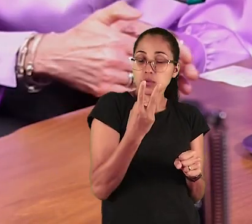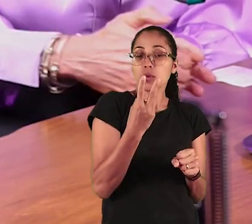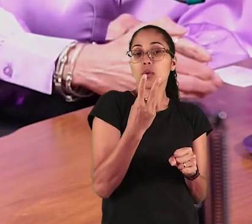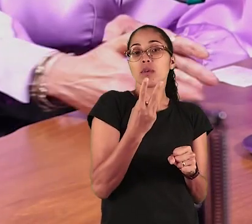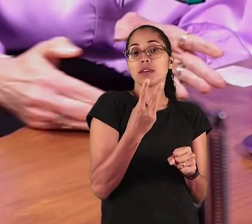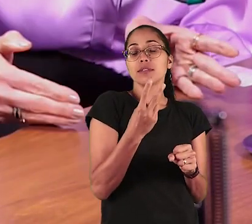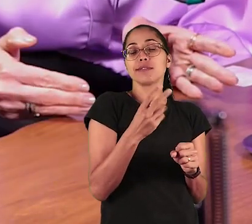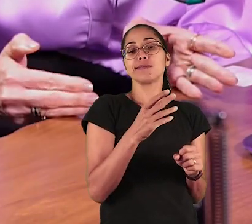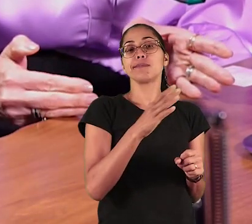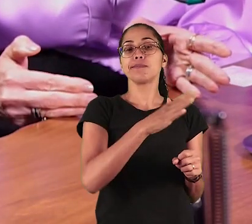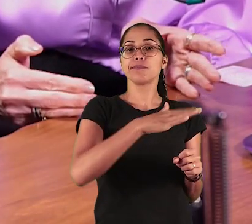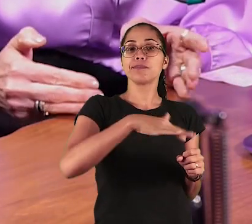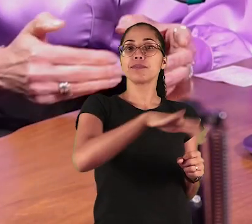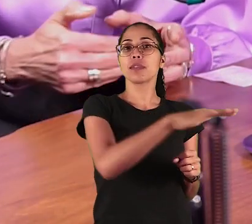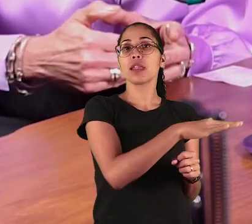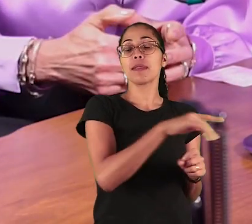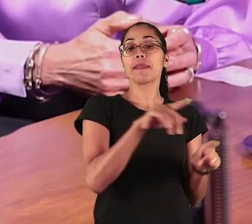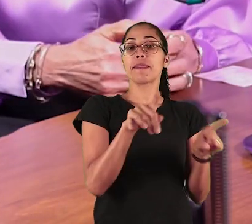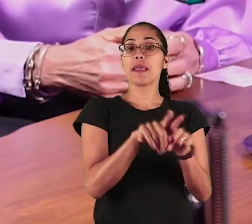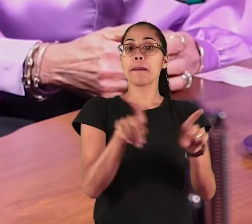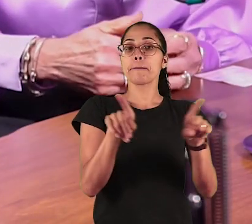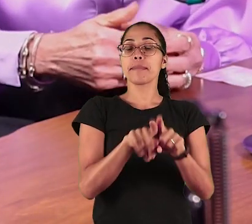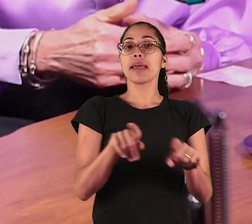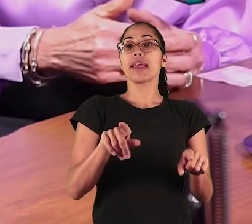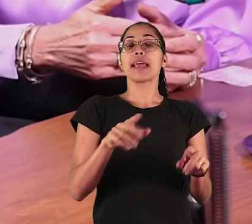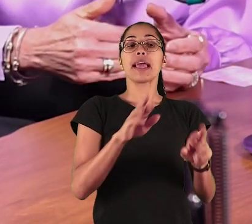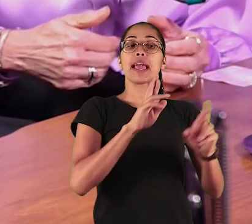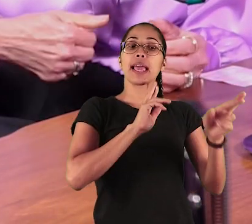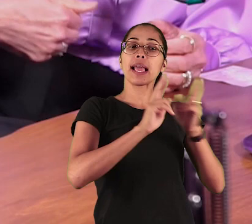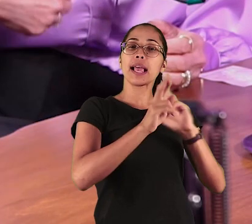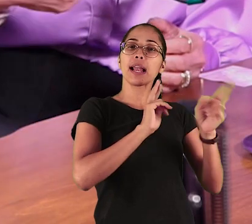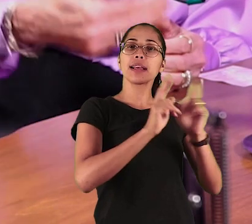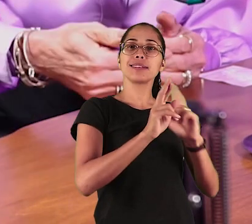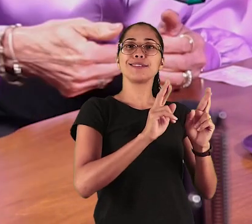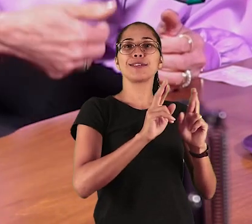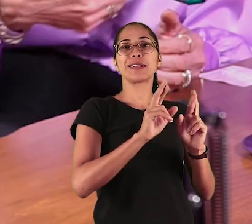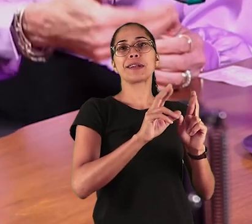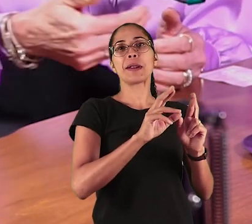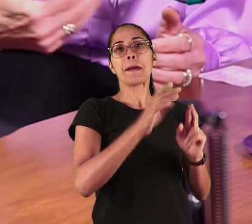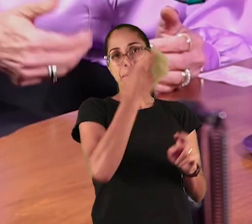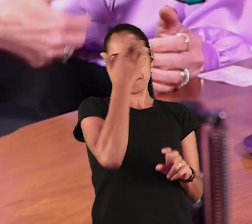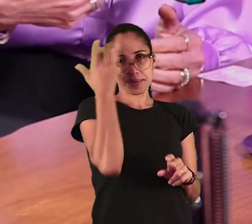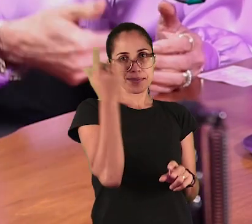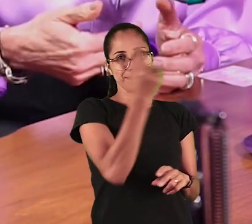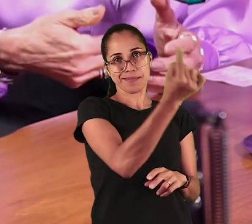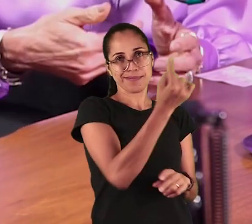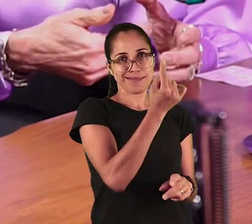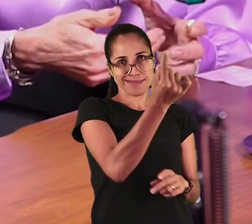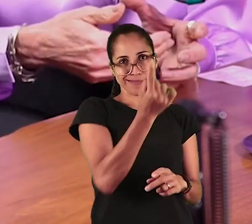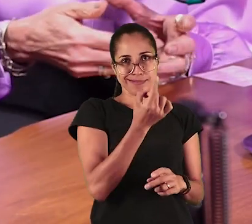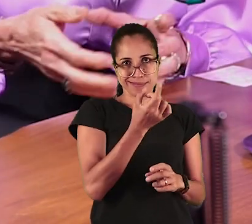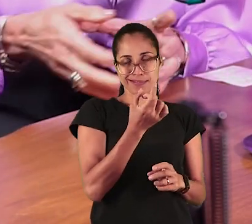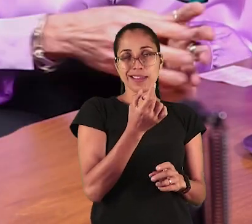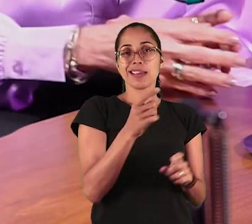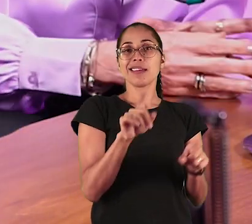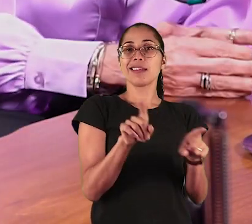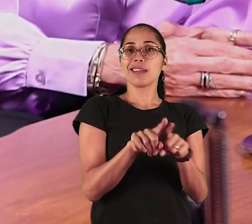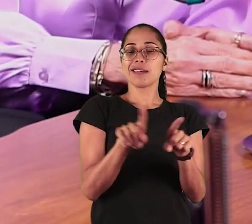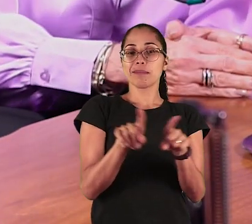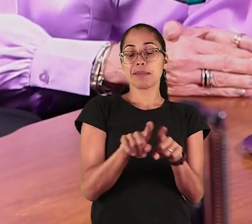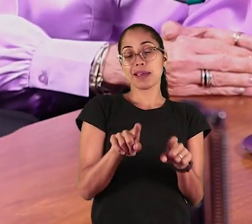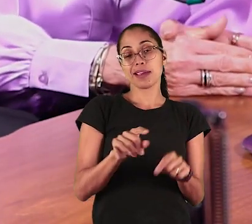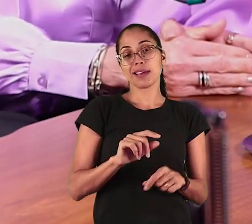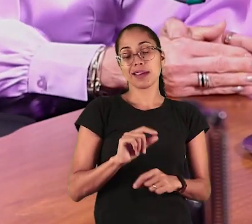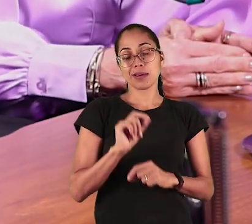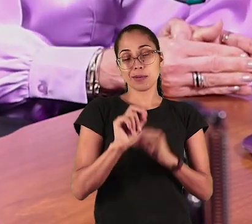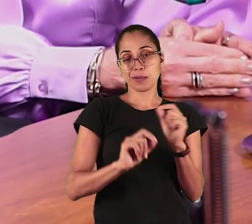empresa tocando a América Latina mas muito mais com uma relacionamento com um cliente com pessoas com produtos e não nessa